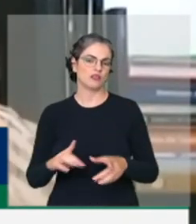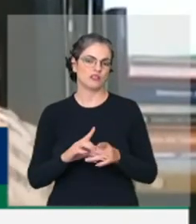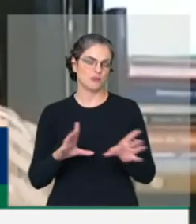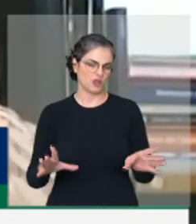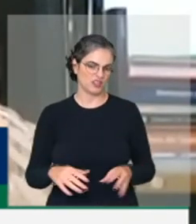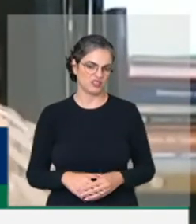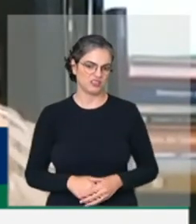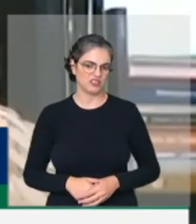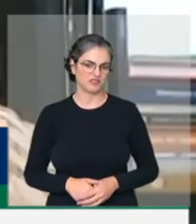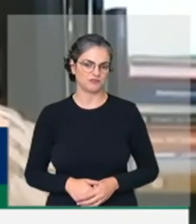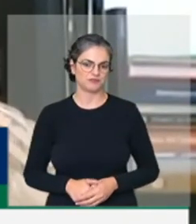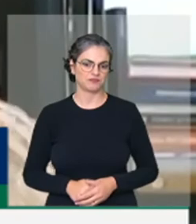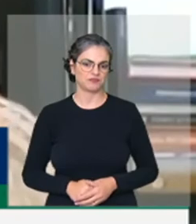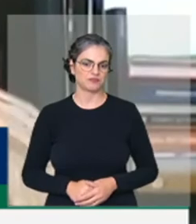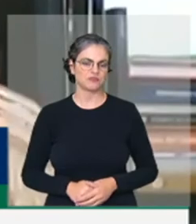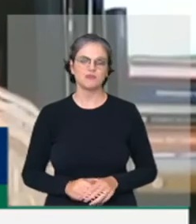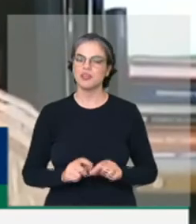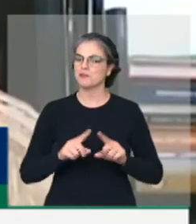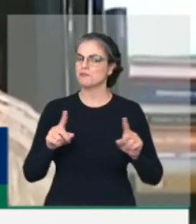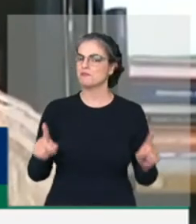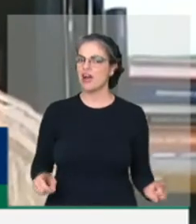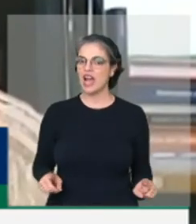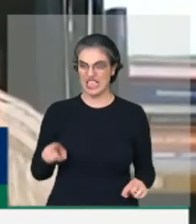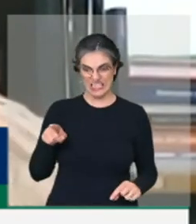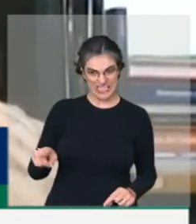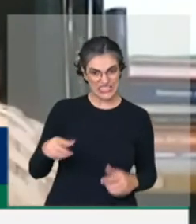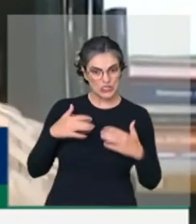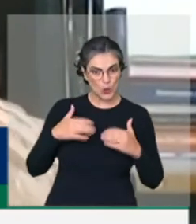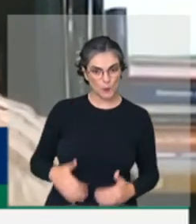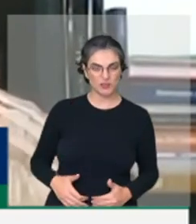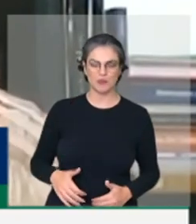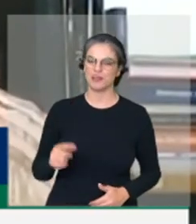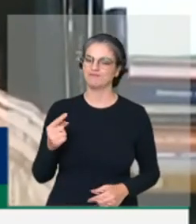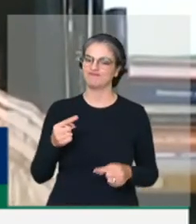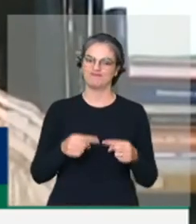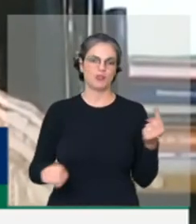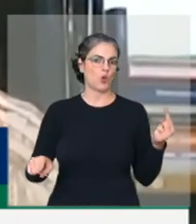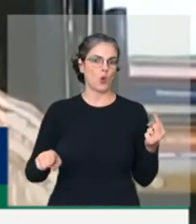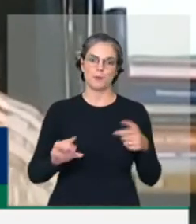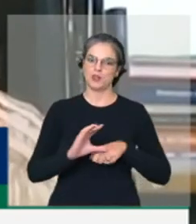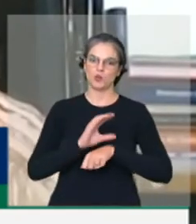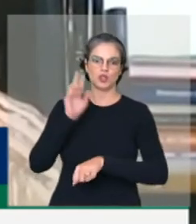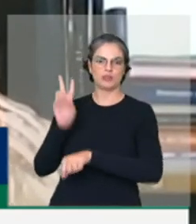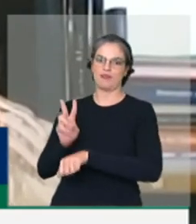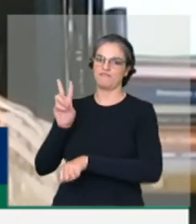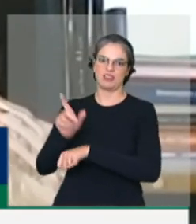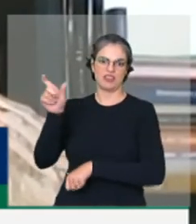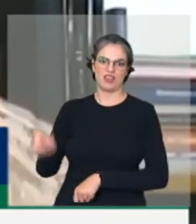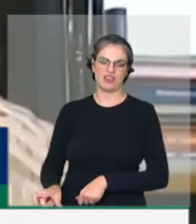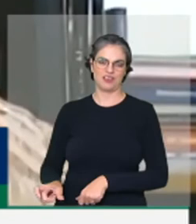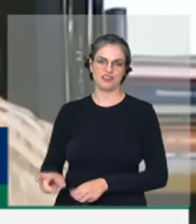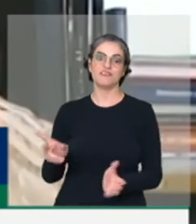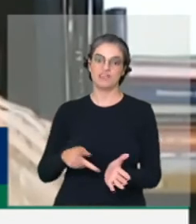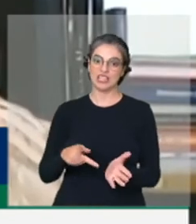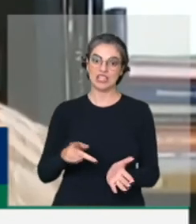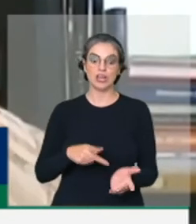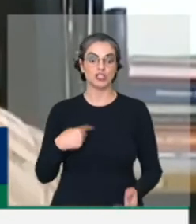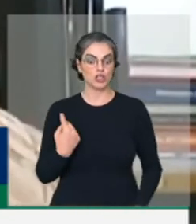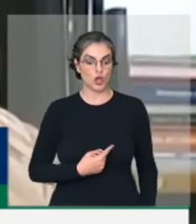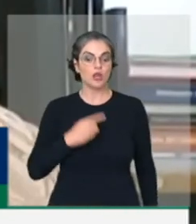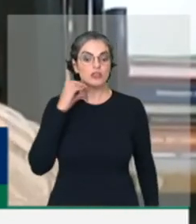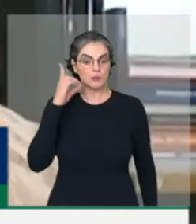manto da imunidade parlamentar. O manto da imunidade parlamentar que nós defendemos, porque sempre precisamos